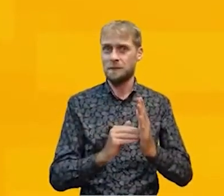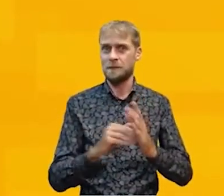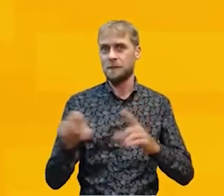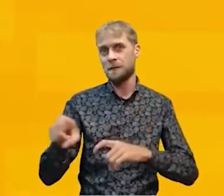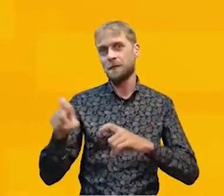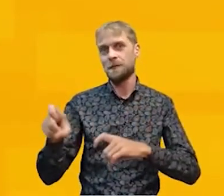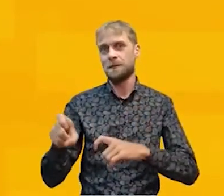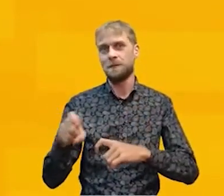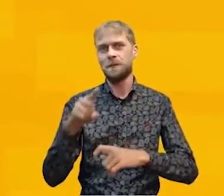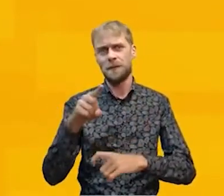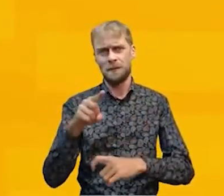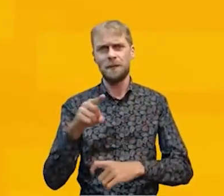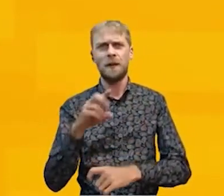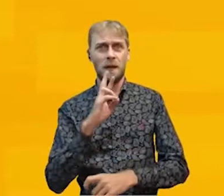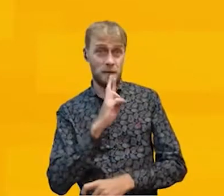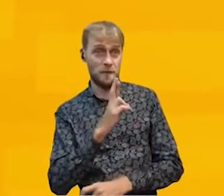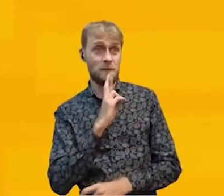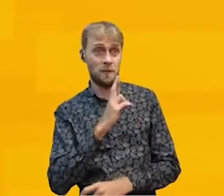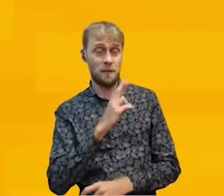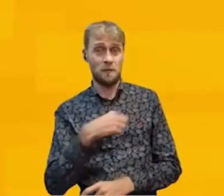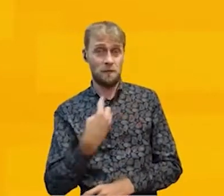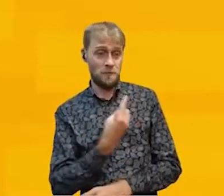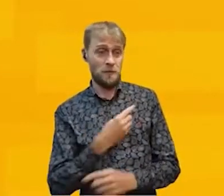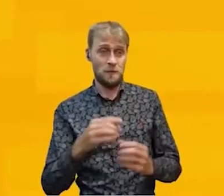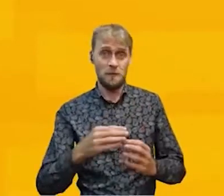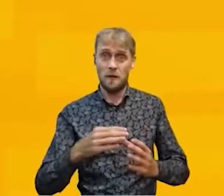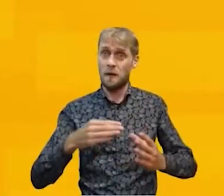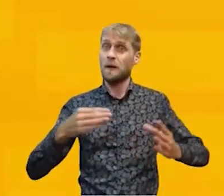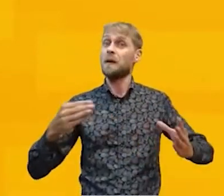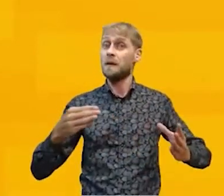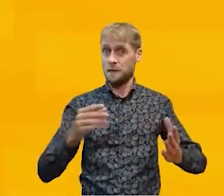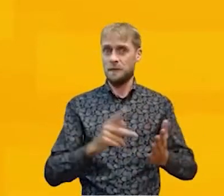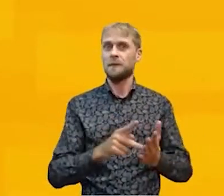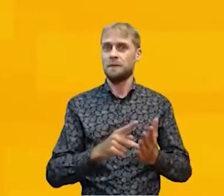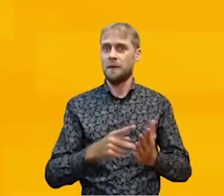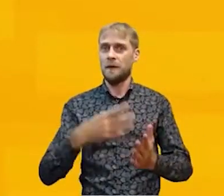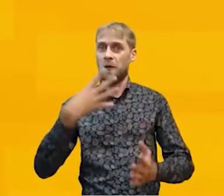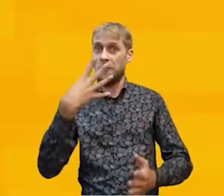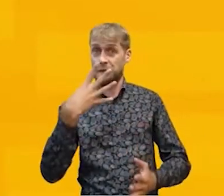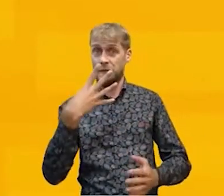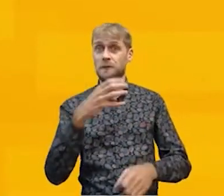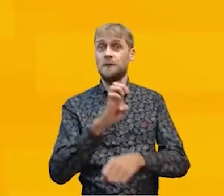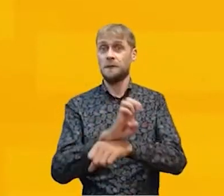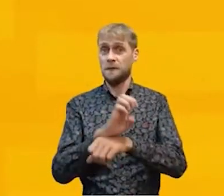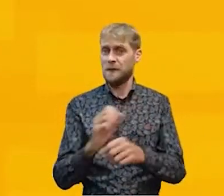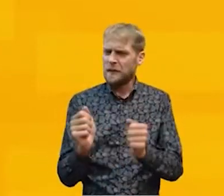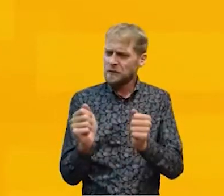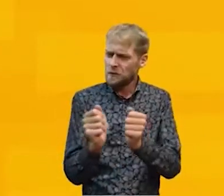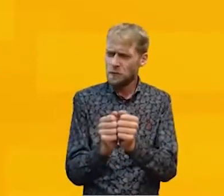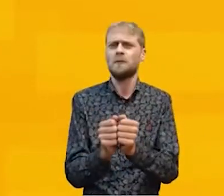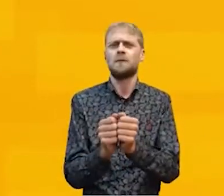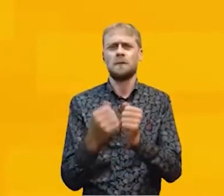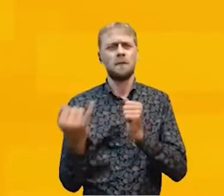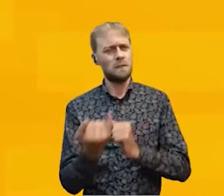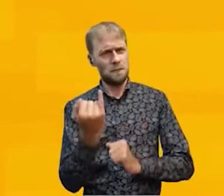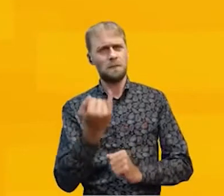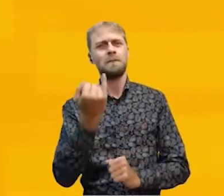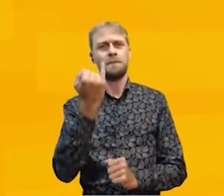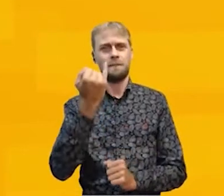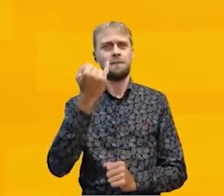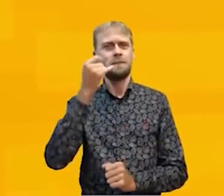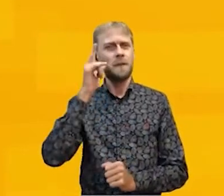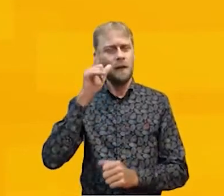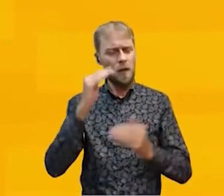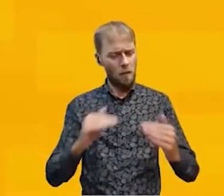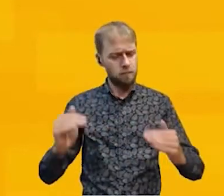você historiou muito bem, a gente vem crescendo muito bem, né, a união dos quatro estados é fundamental para que a gente consiga